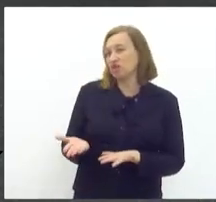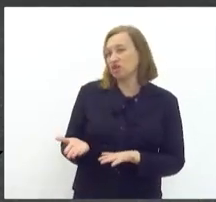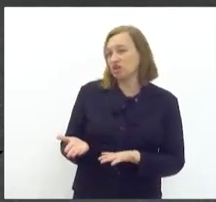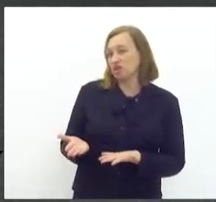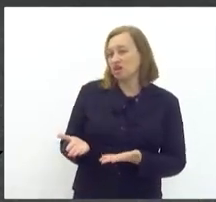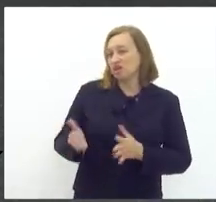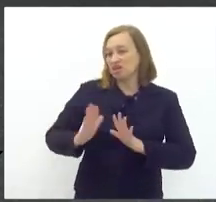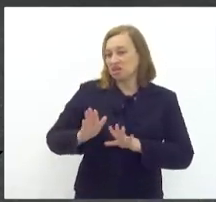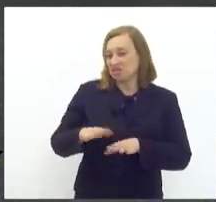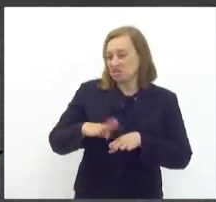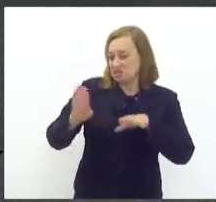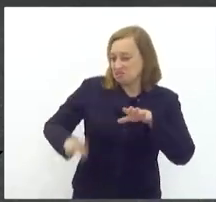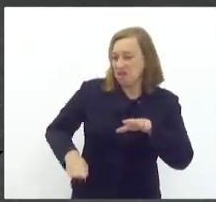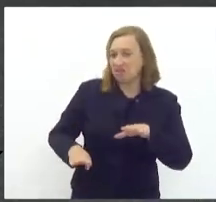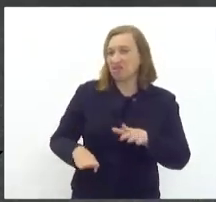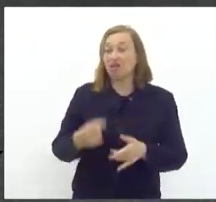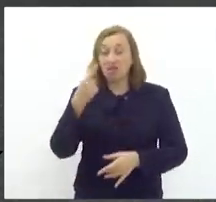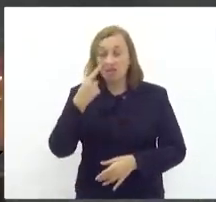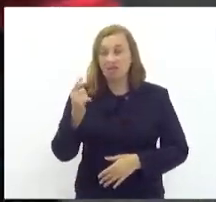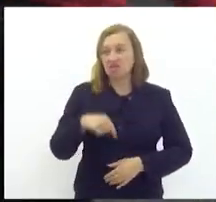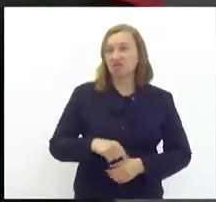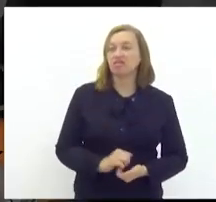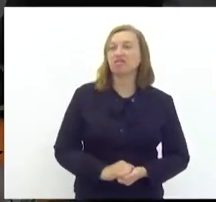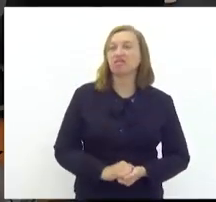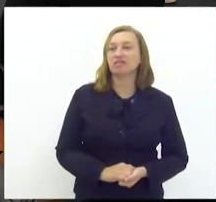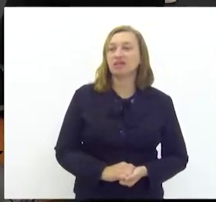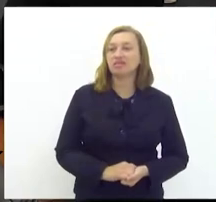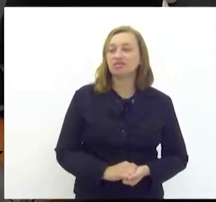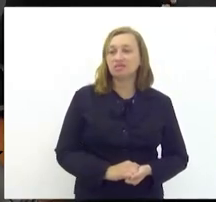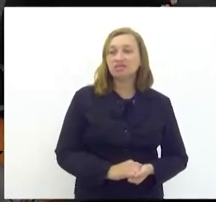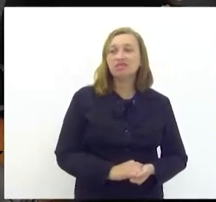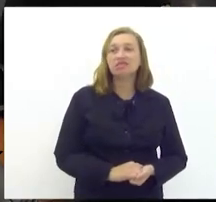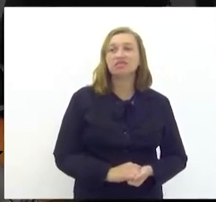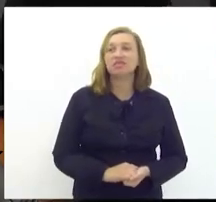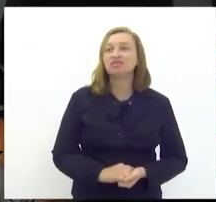a gente tá assistindo aqui deputada